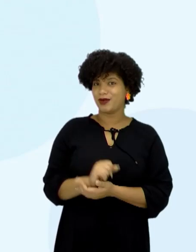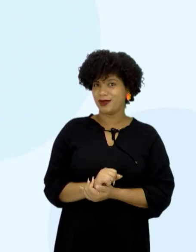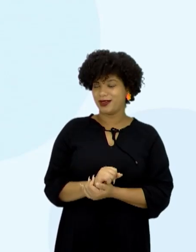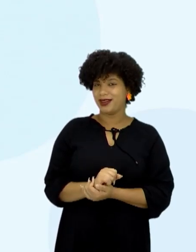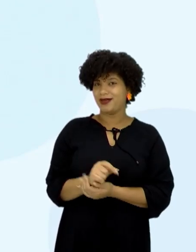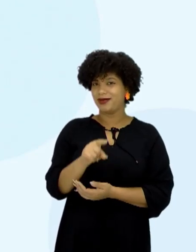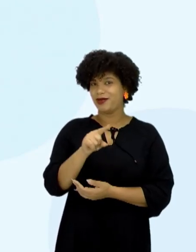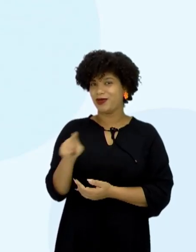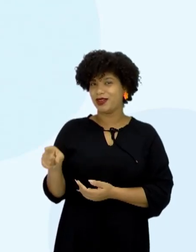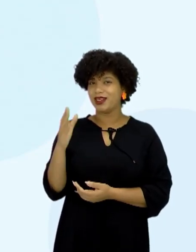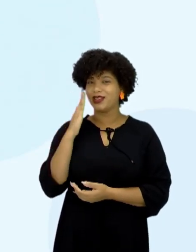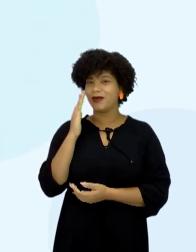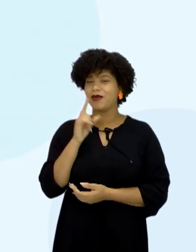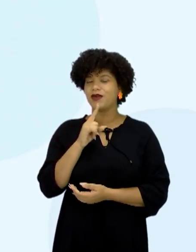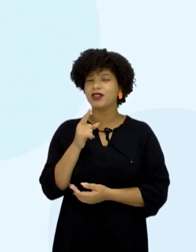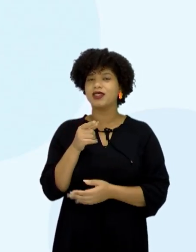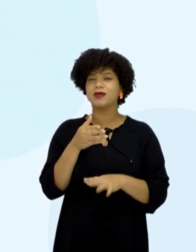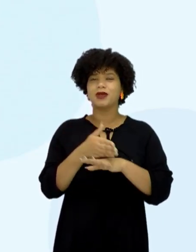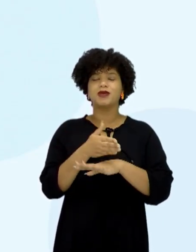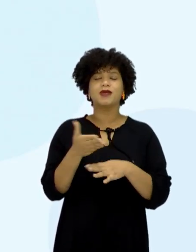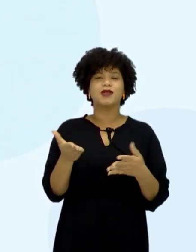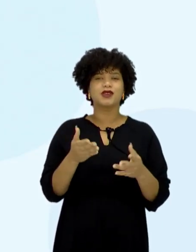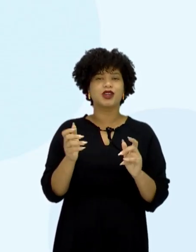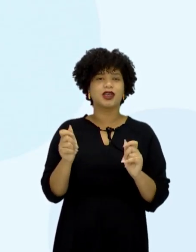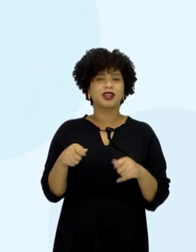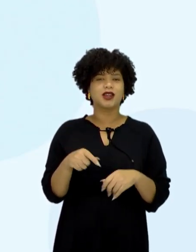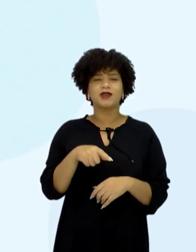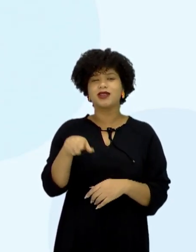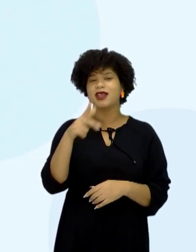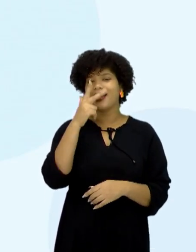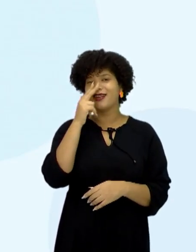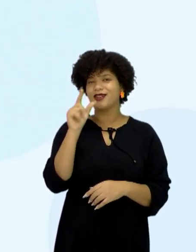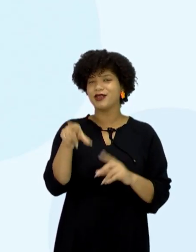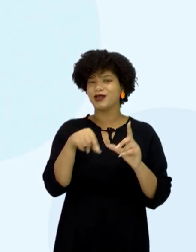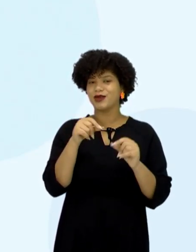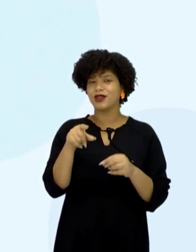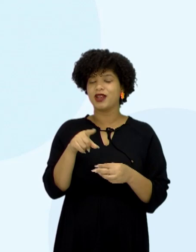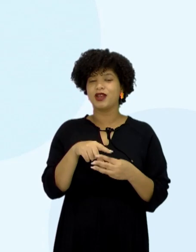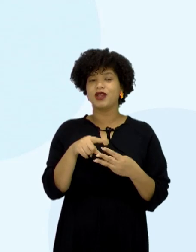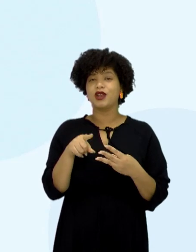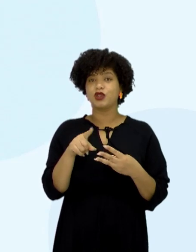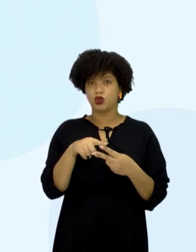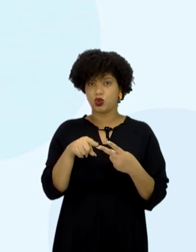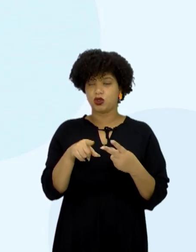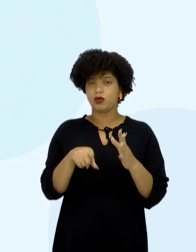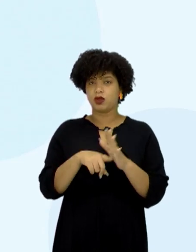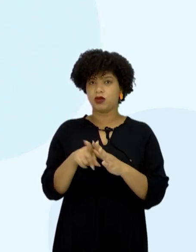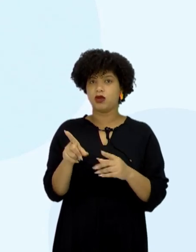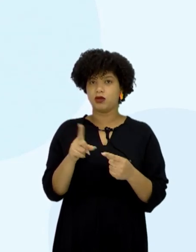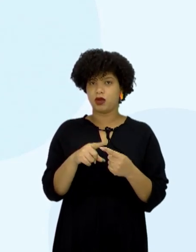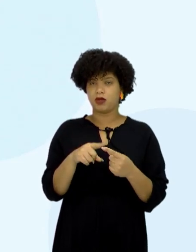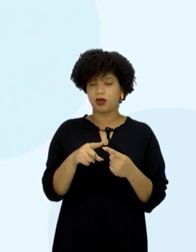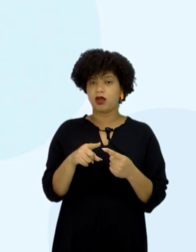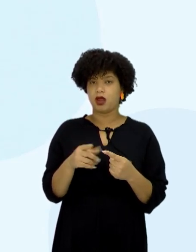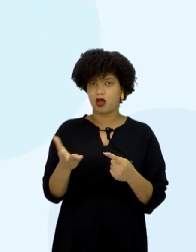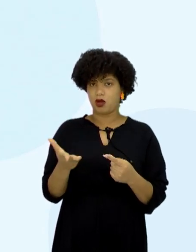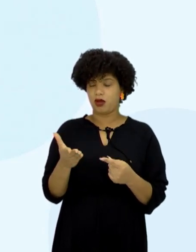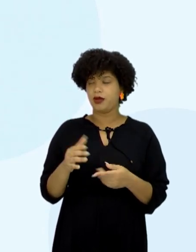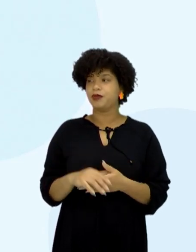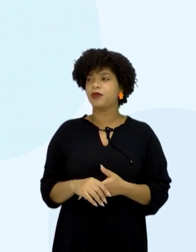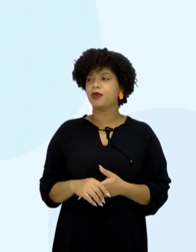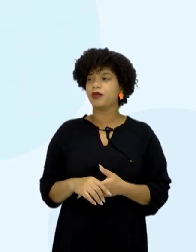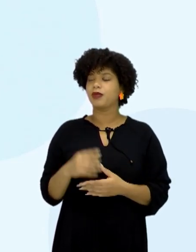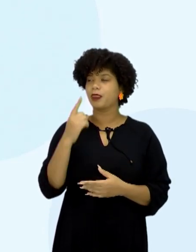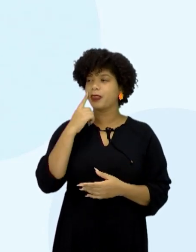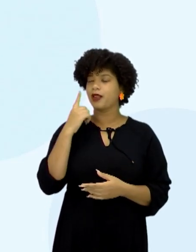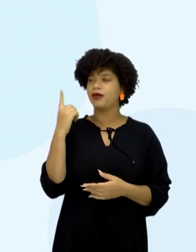e a gente quer ouvir os estudantes, uma enquete, né? Então, tem 2 perguntas aí na nossa enquete. A primeira eu vou soltar agora, que é essa que vocês